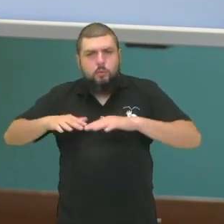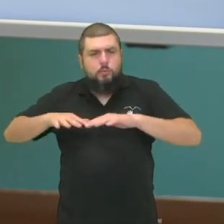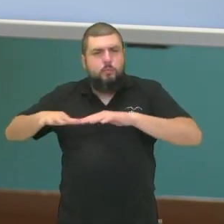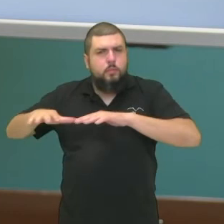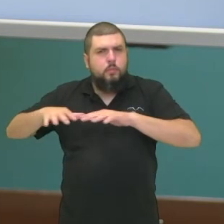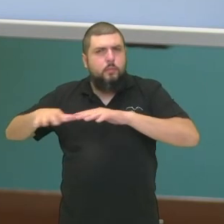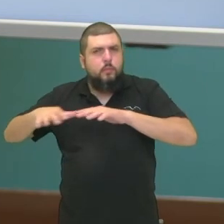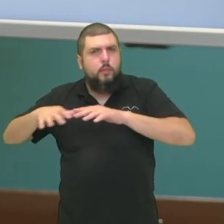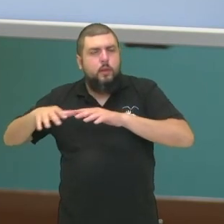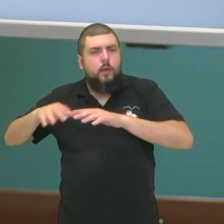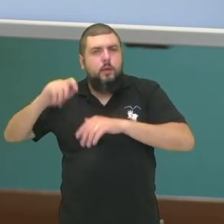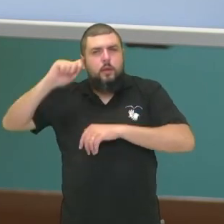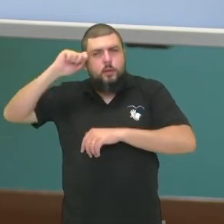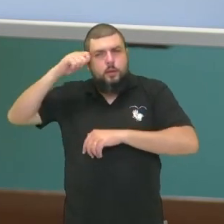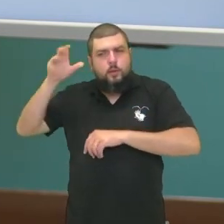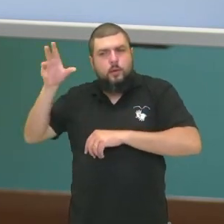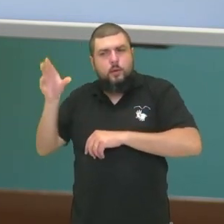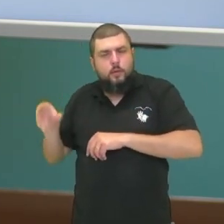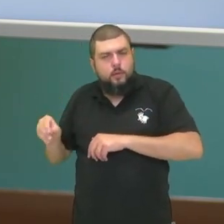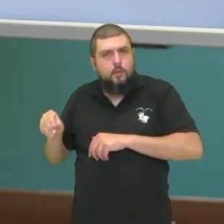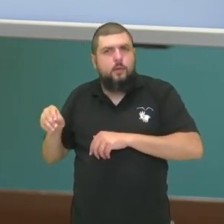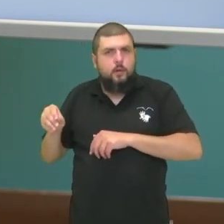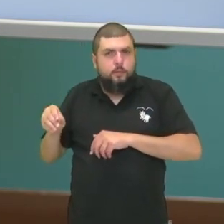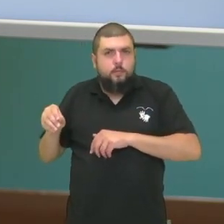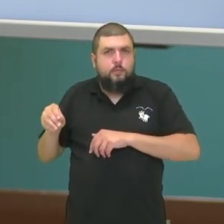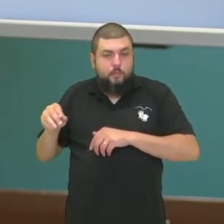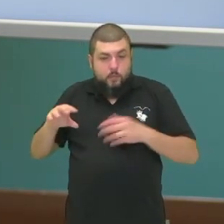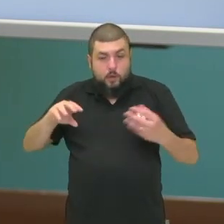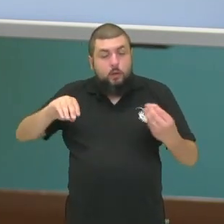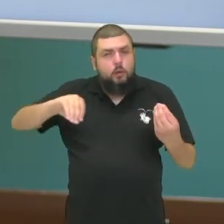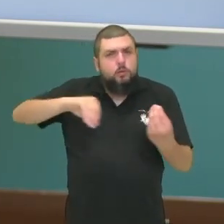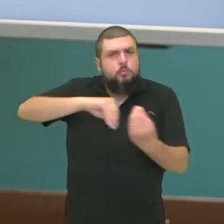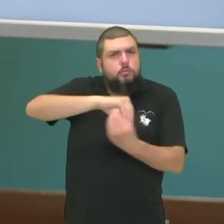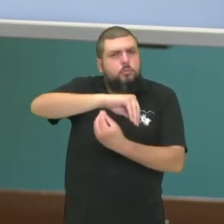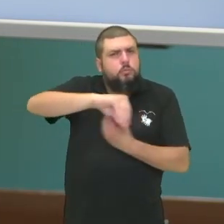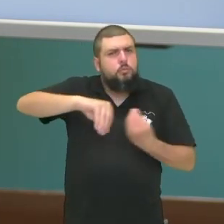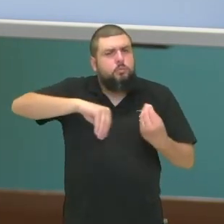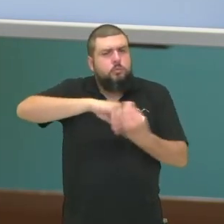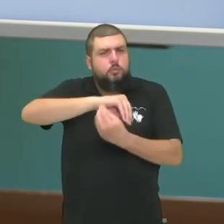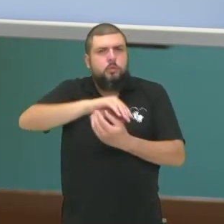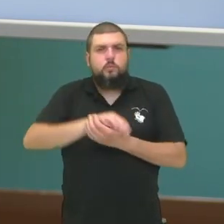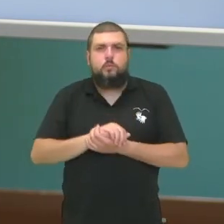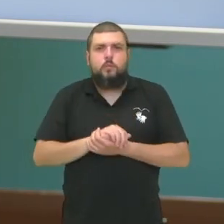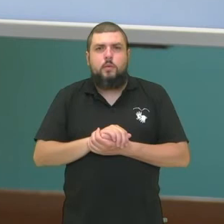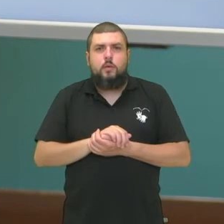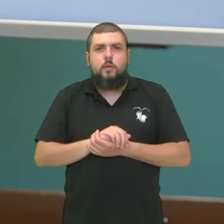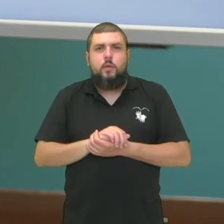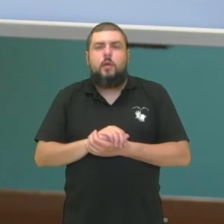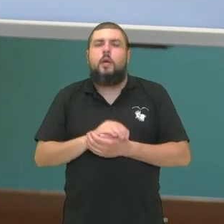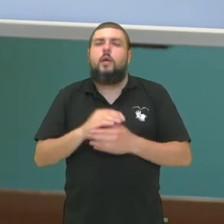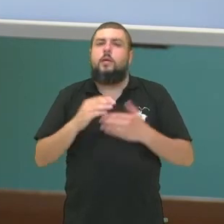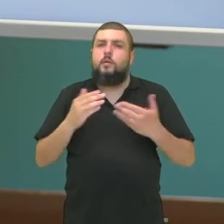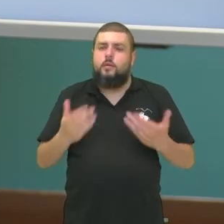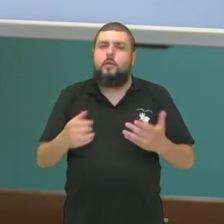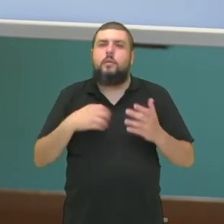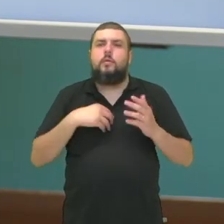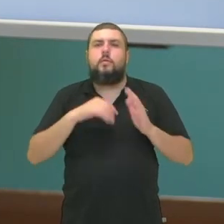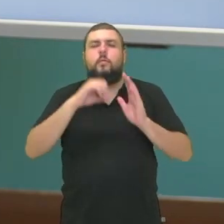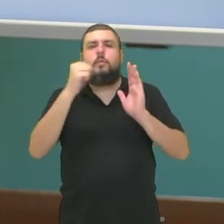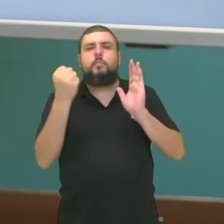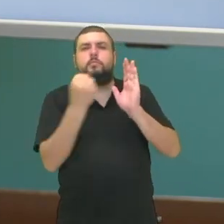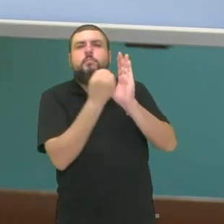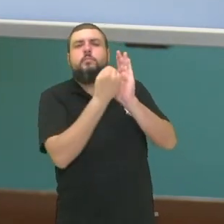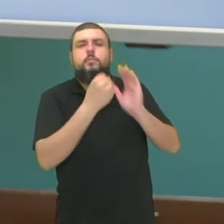africanas. Por ser uma dança urbana e que não tinha mais relação com o clássico, deram o rótulo então de street